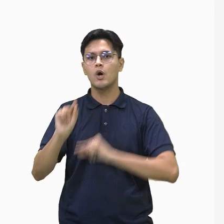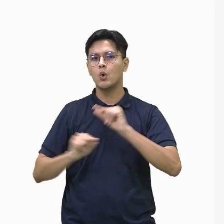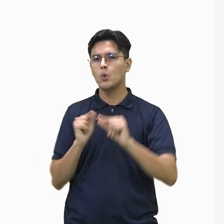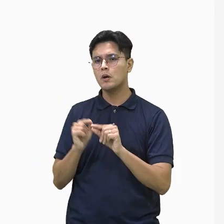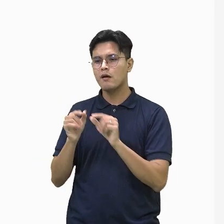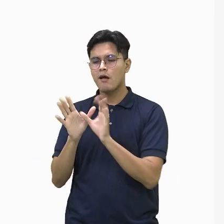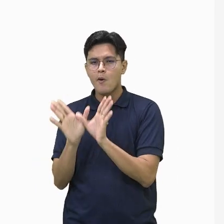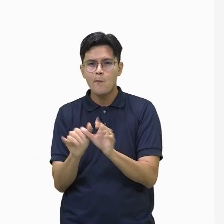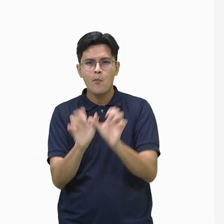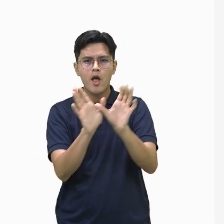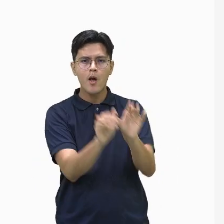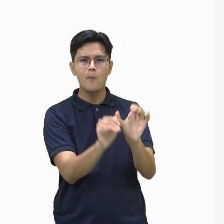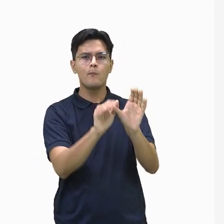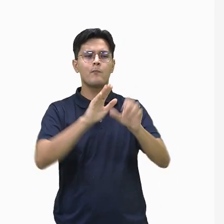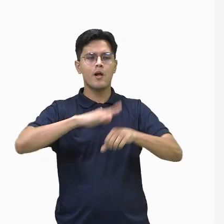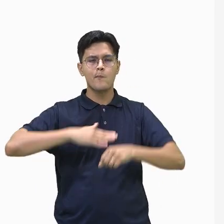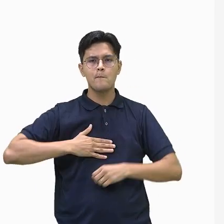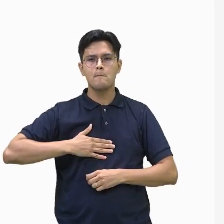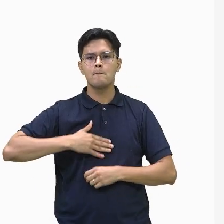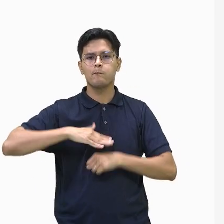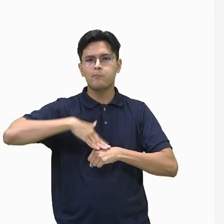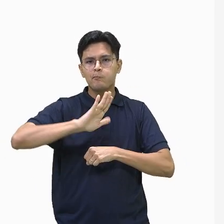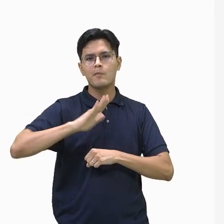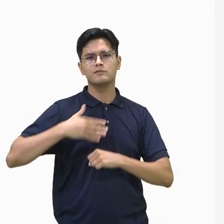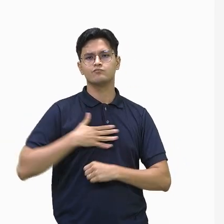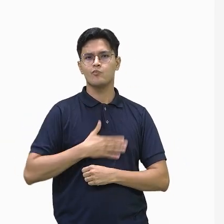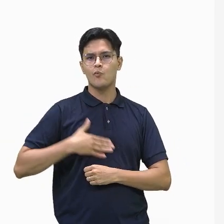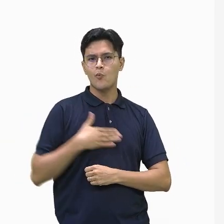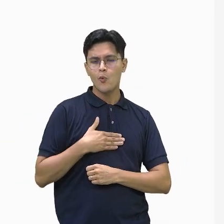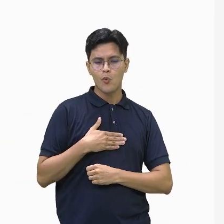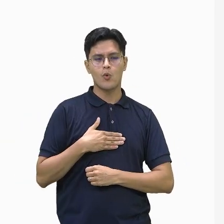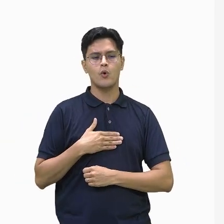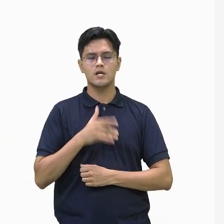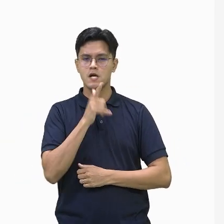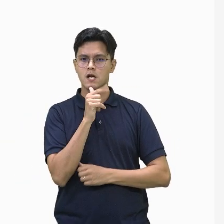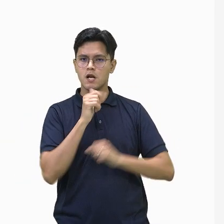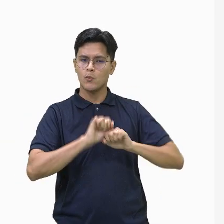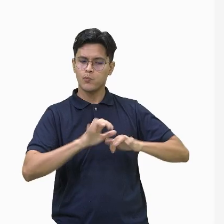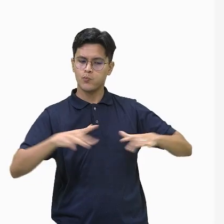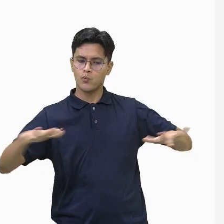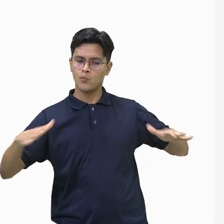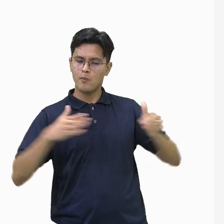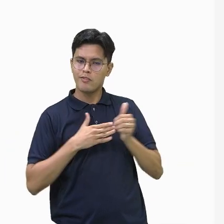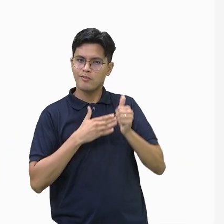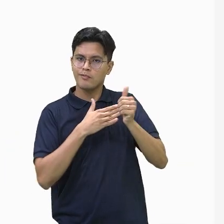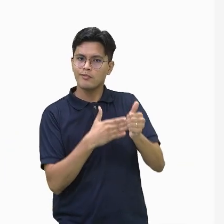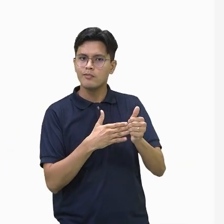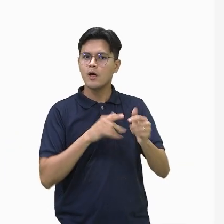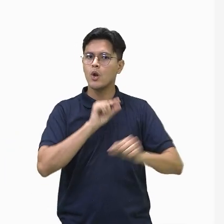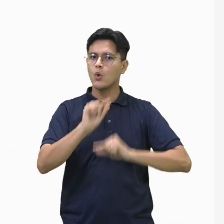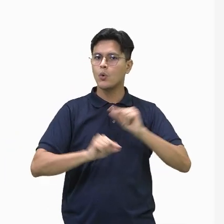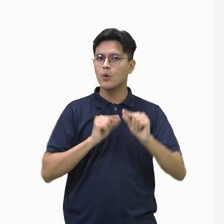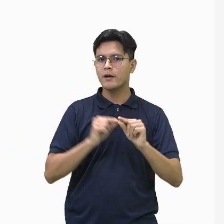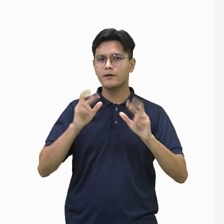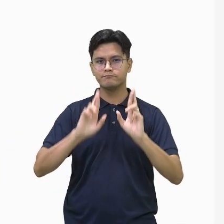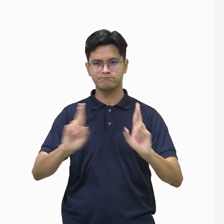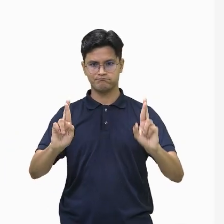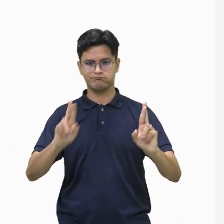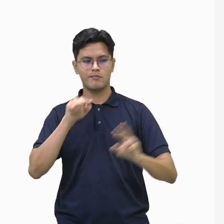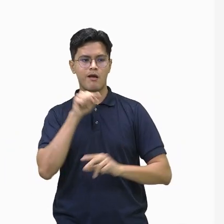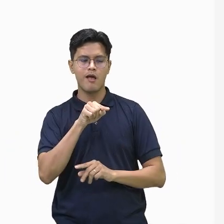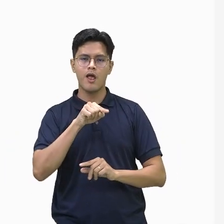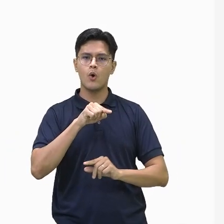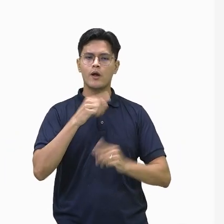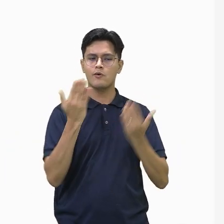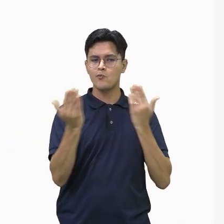que sobre um mar de angústia conduzia o ramo da esperança. Eras a estrela que entre as